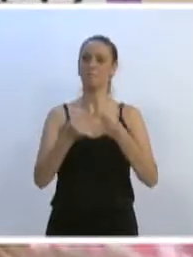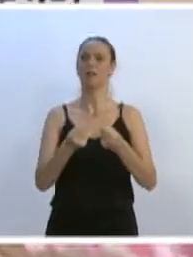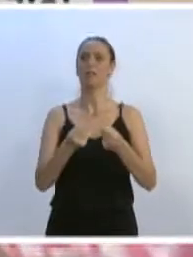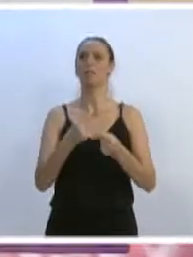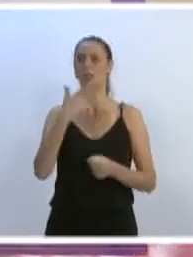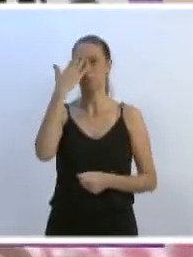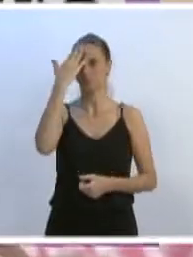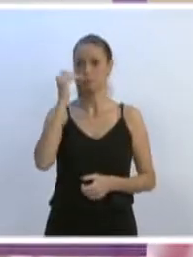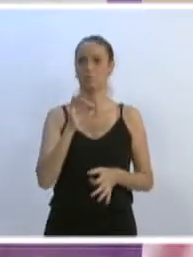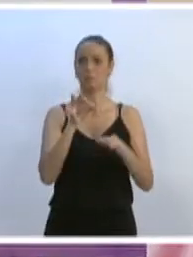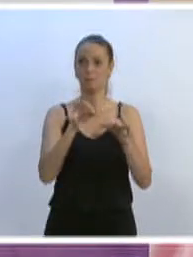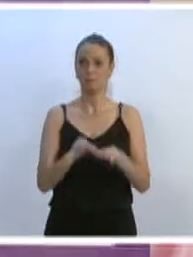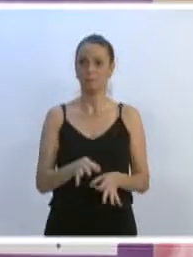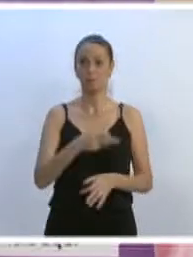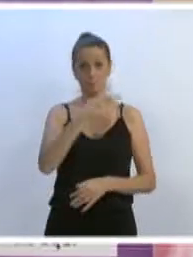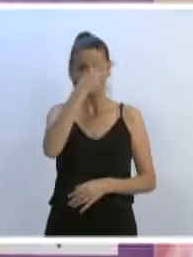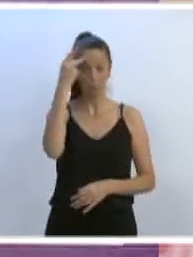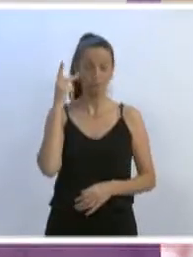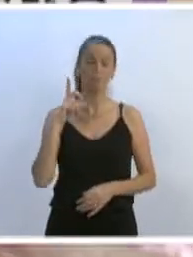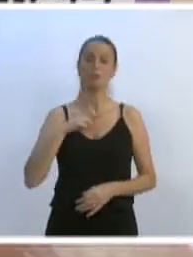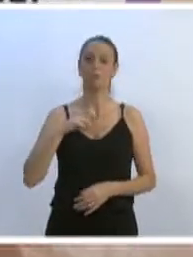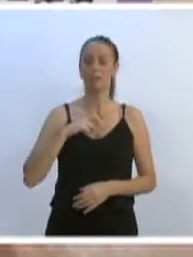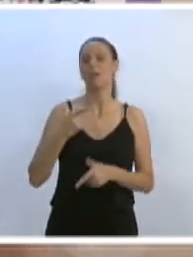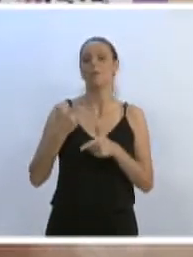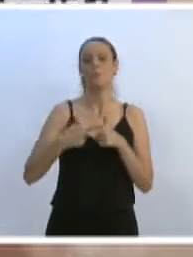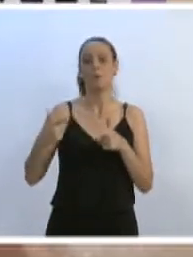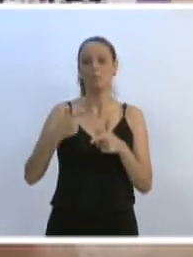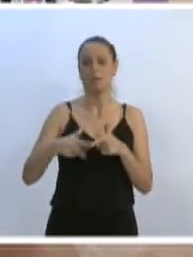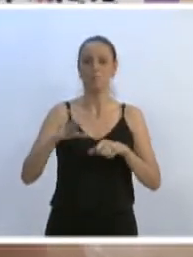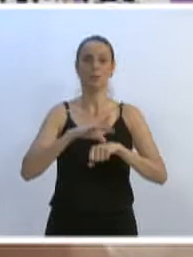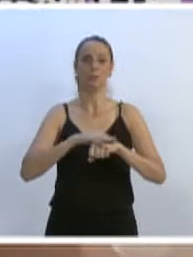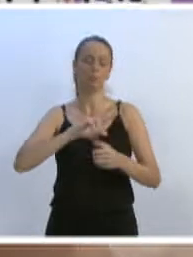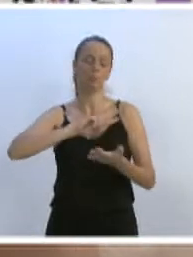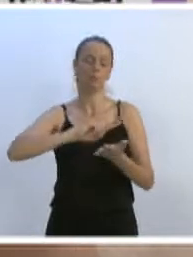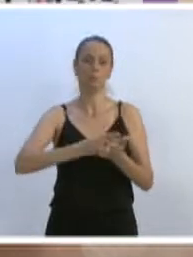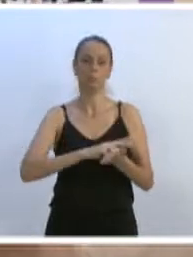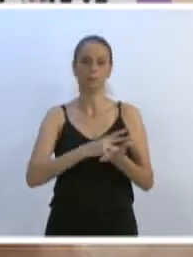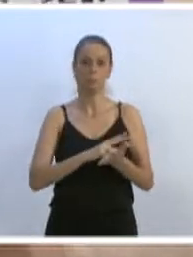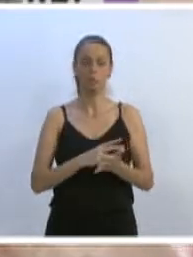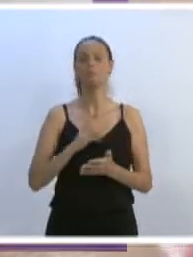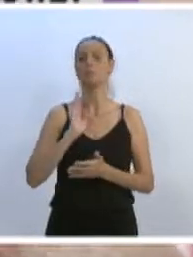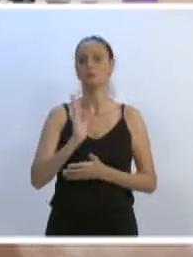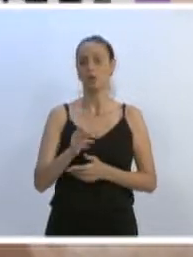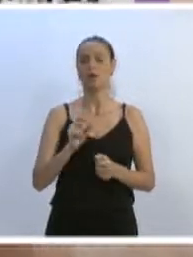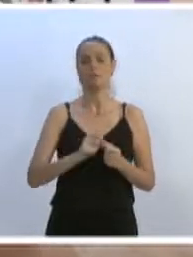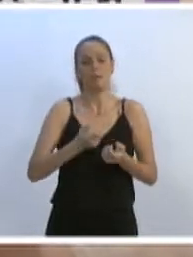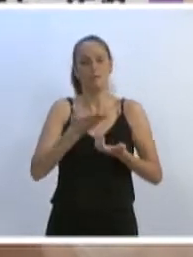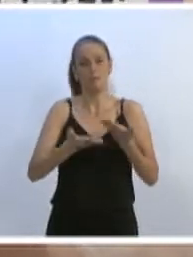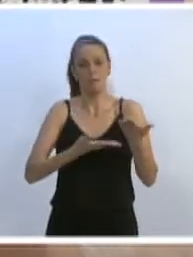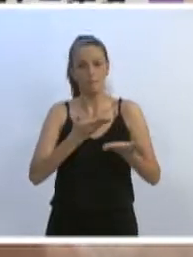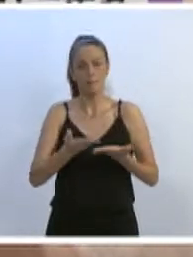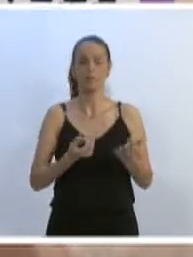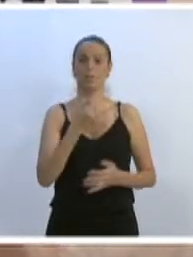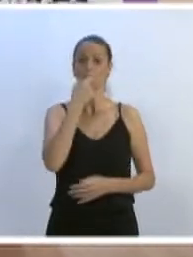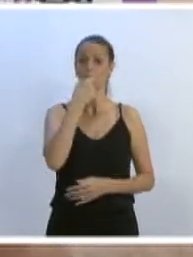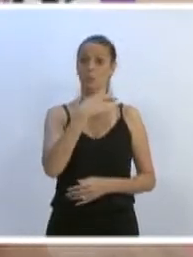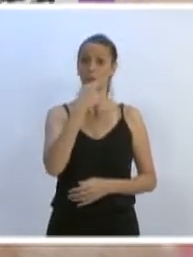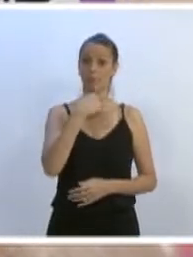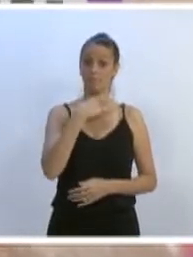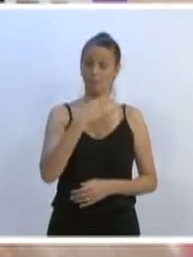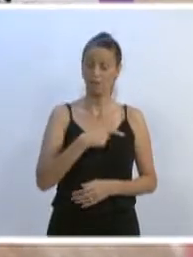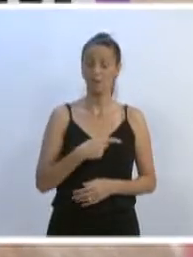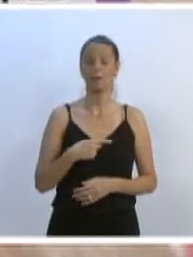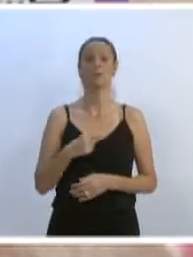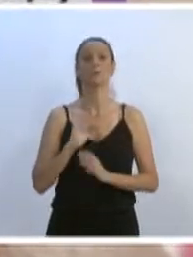certeza as pessoas que sofrem de epilepsia muitas delas fazem tratamentos é com o medicamento é